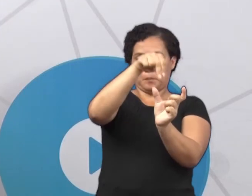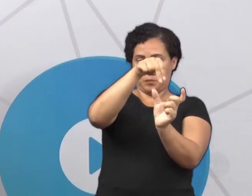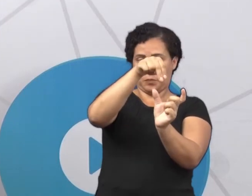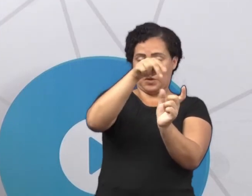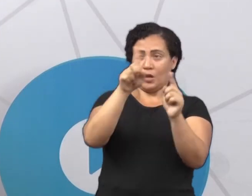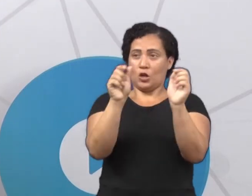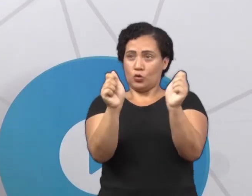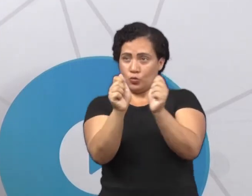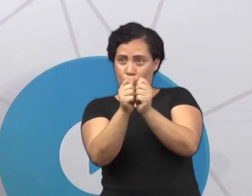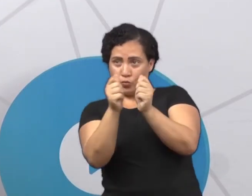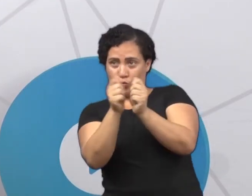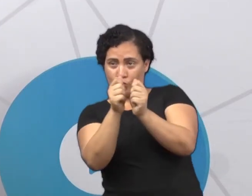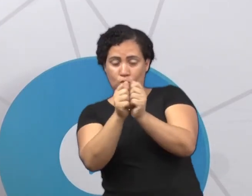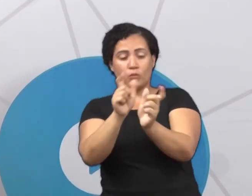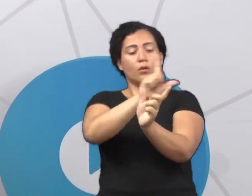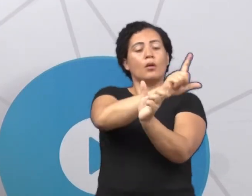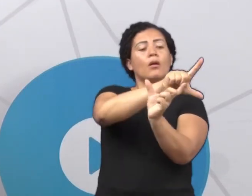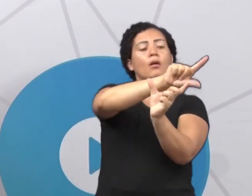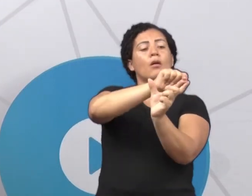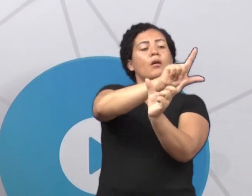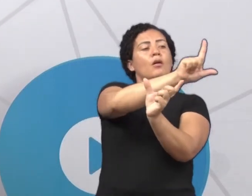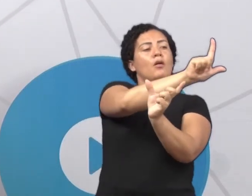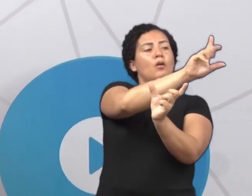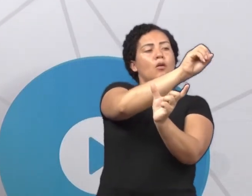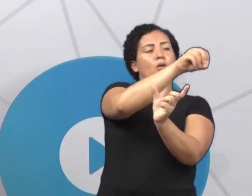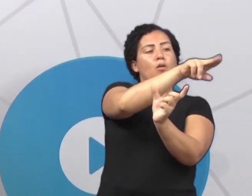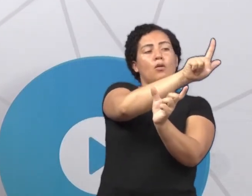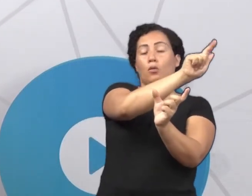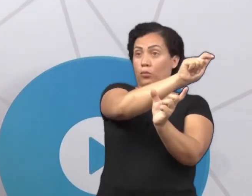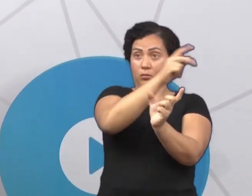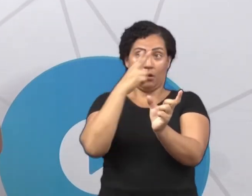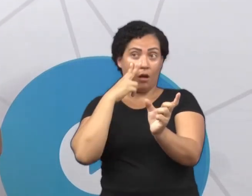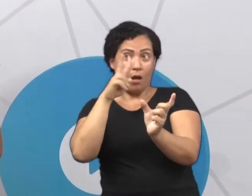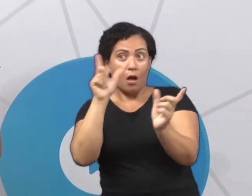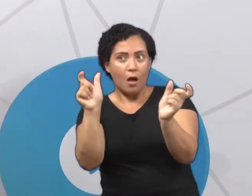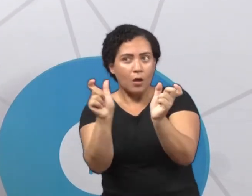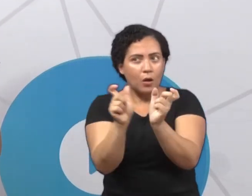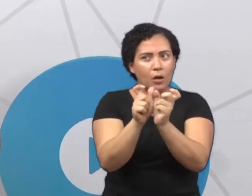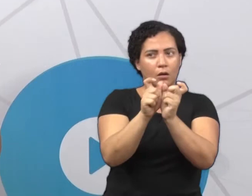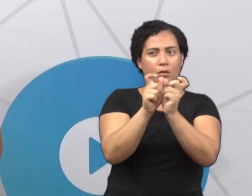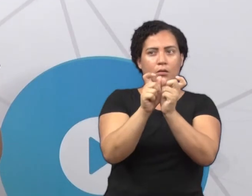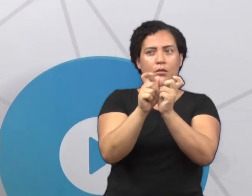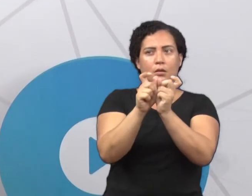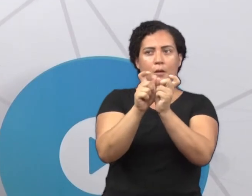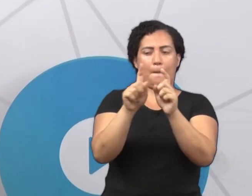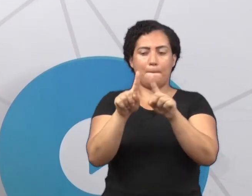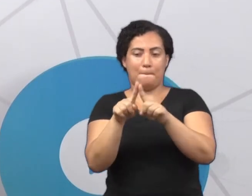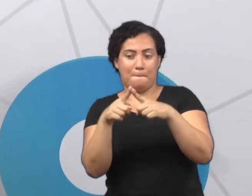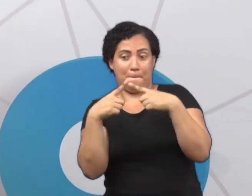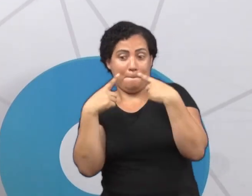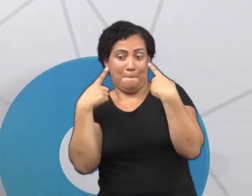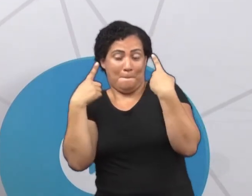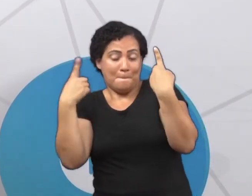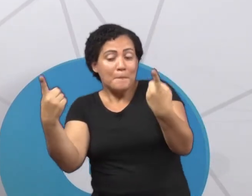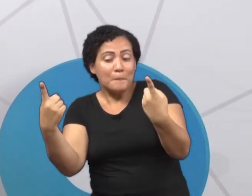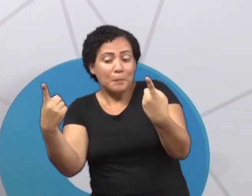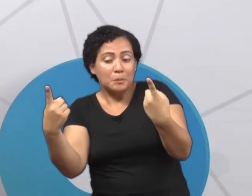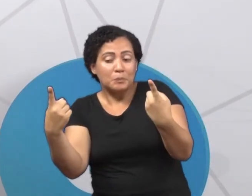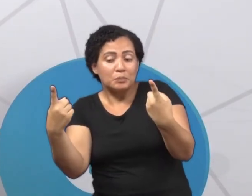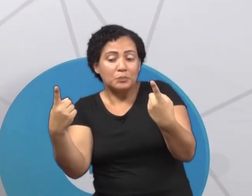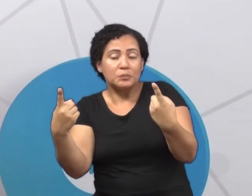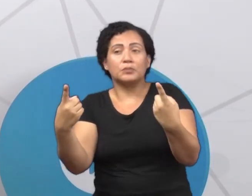Quando a gente foi formar, então a gente viu que precisou juntar essas palavras, mais ela sofreu